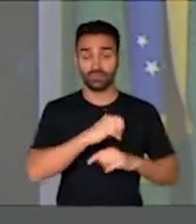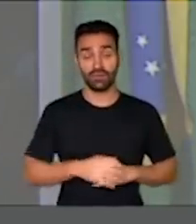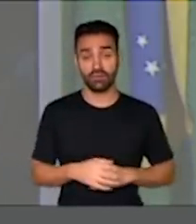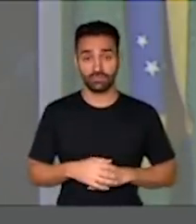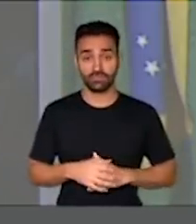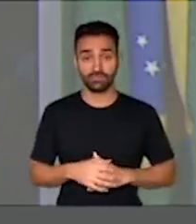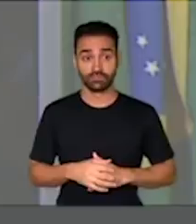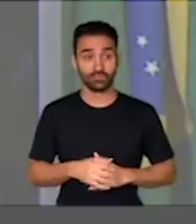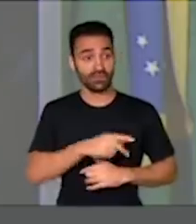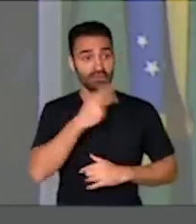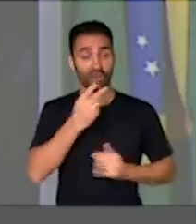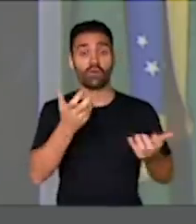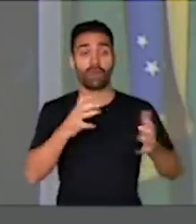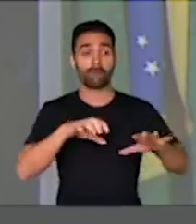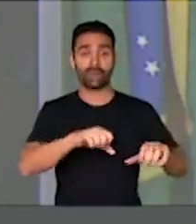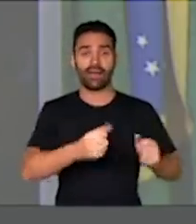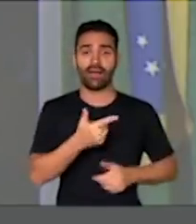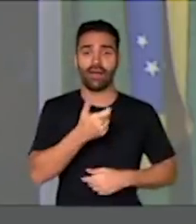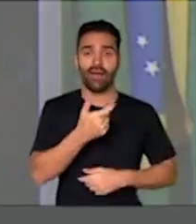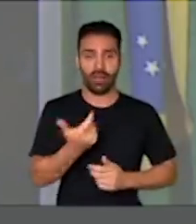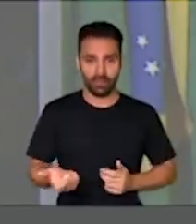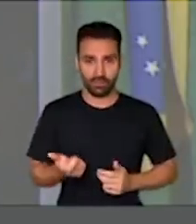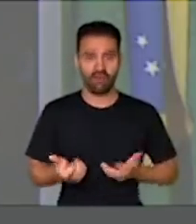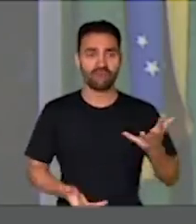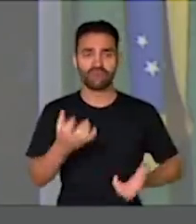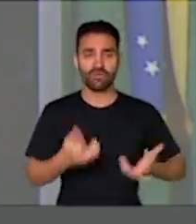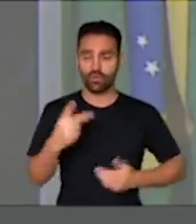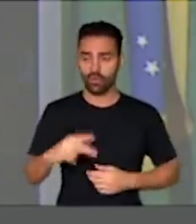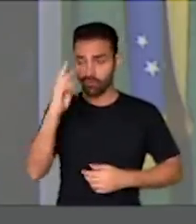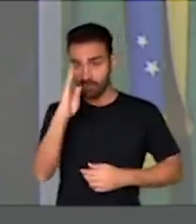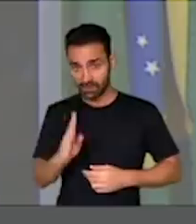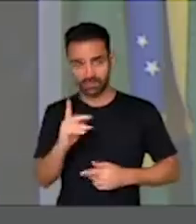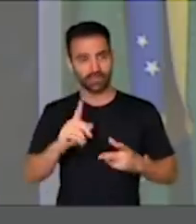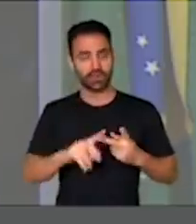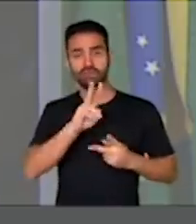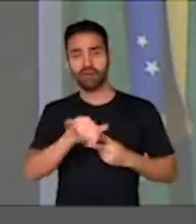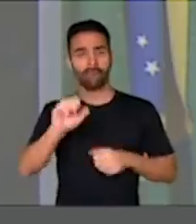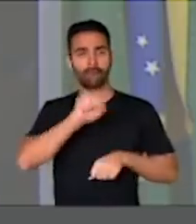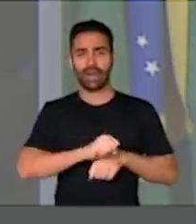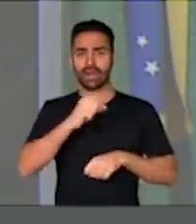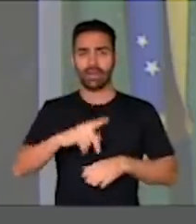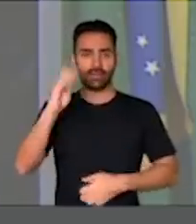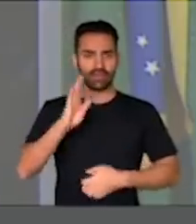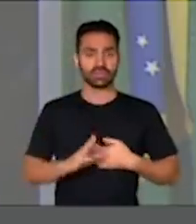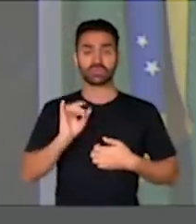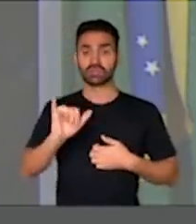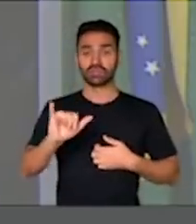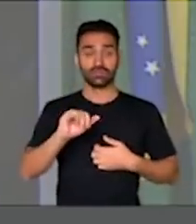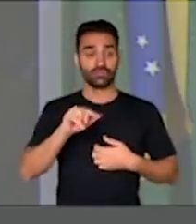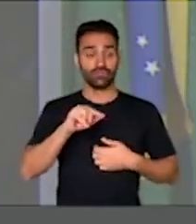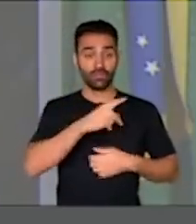disseram que pegaram em armas que colocariam fogo do nosso país que parariam o nosso país caso a sua